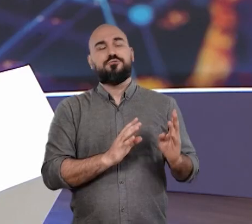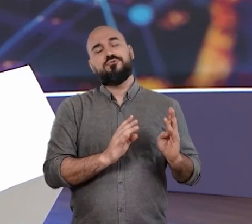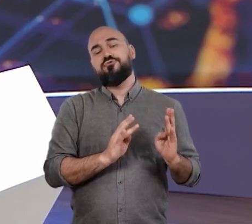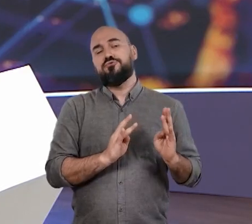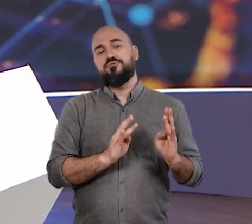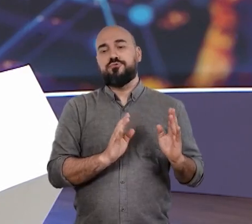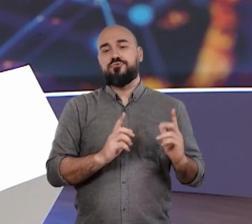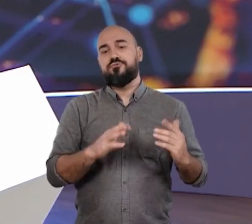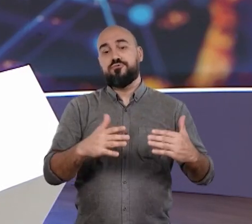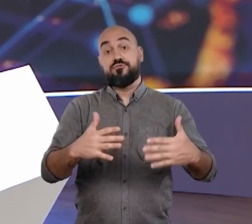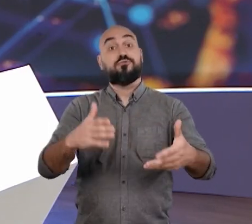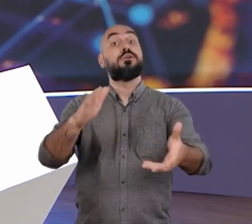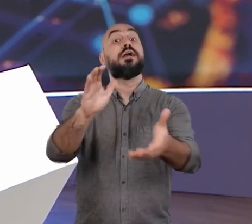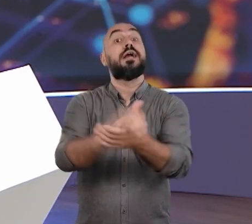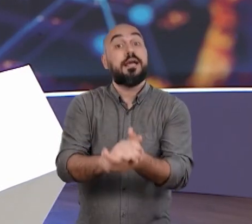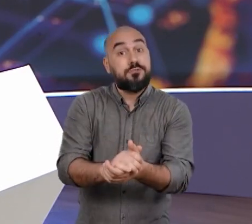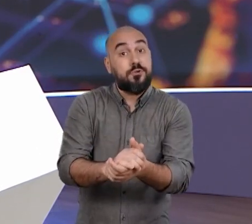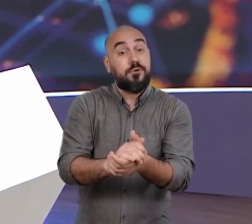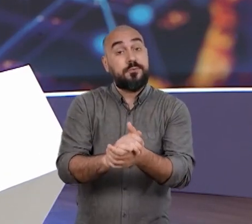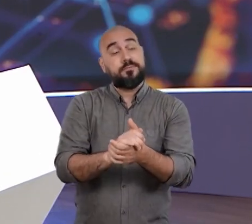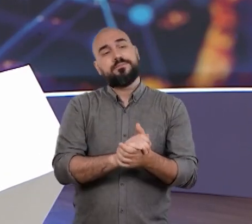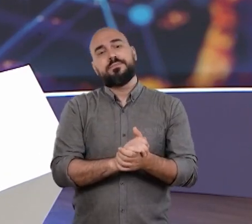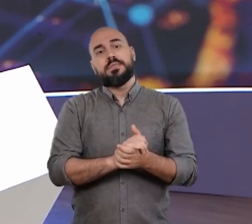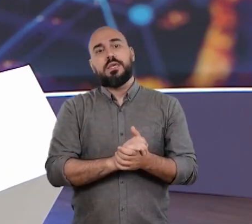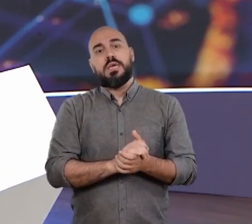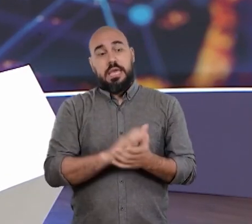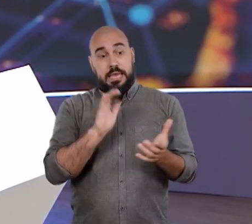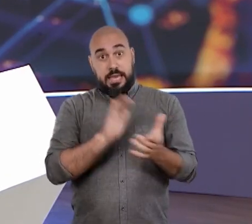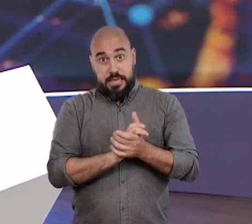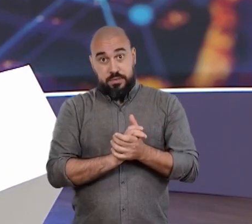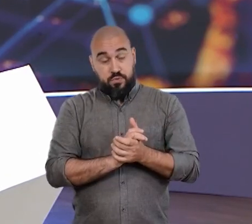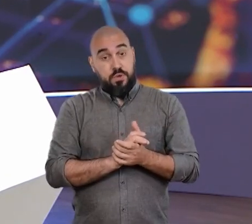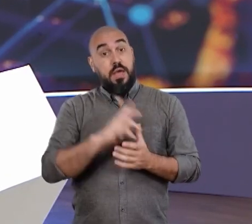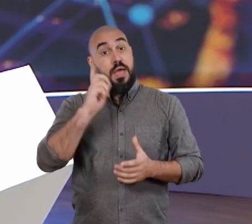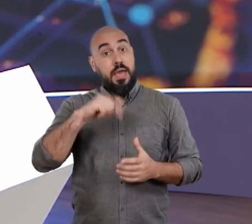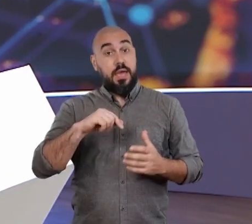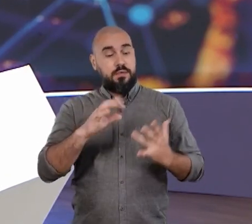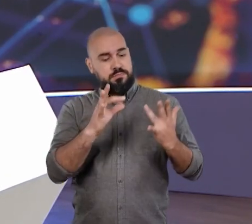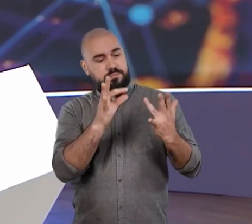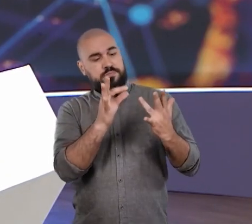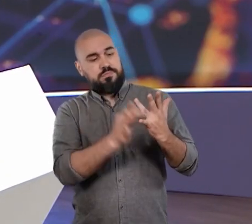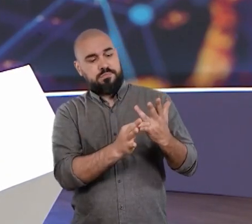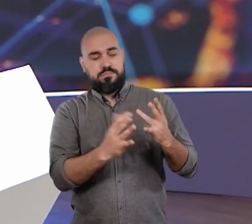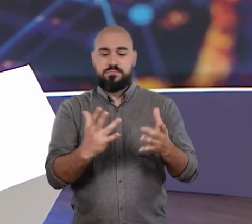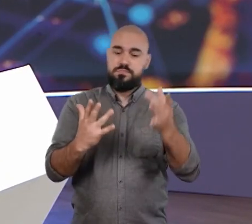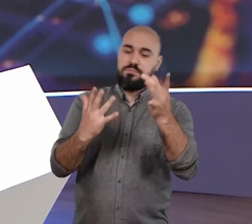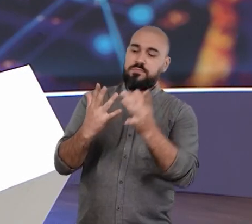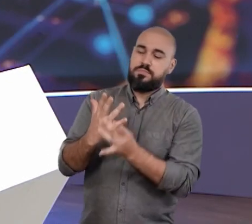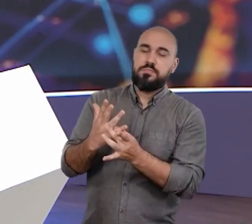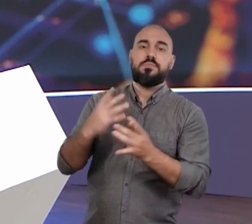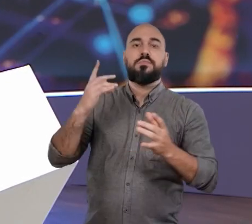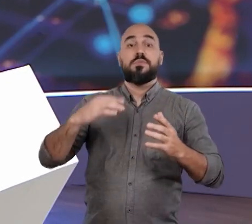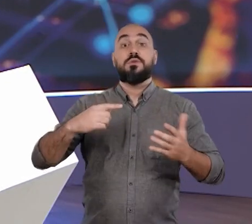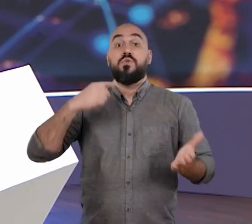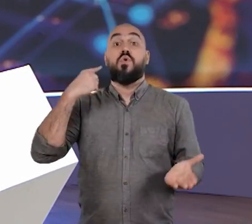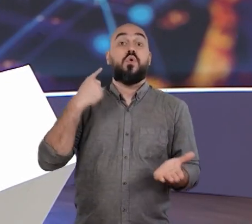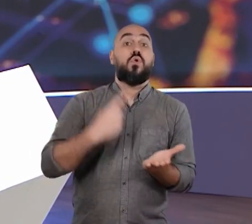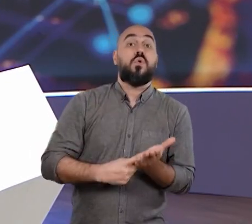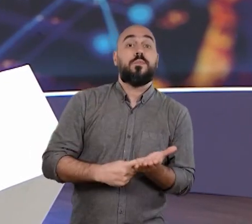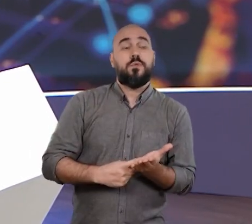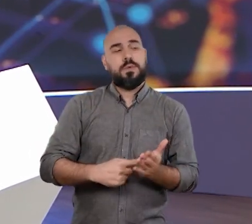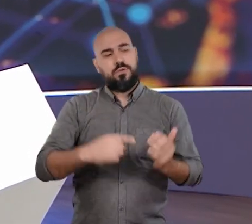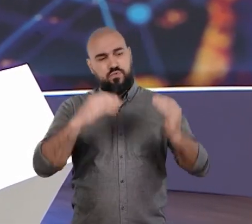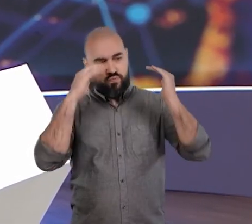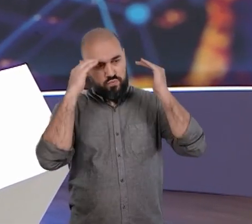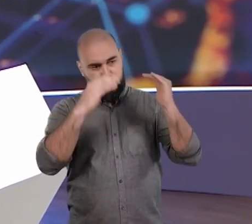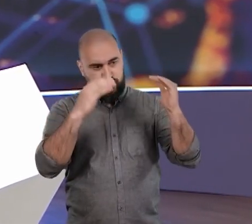casamos. E no dia do casamento eu assumia um compromisso com ela. Um compromisso de vida. Um compromisso de